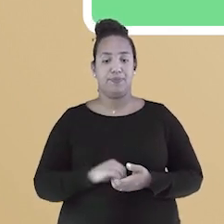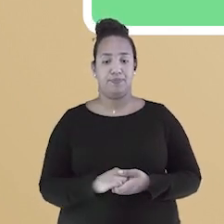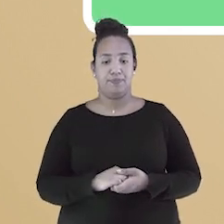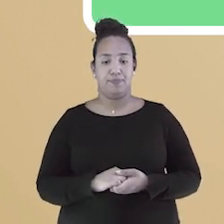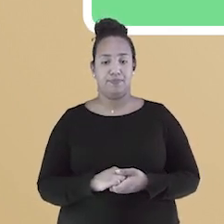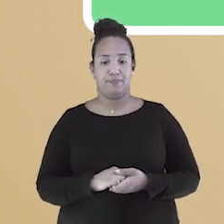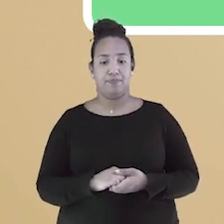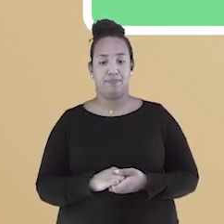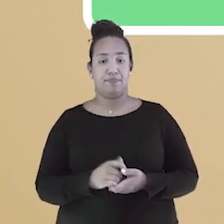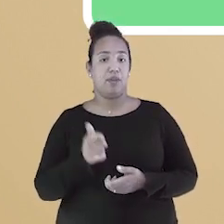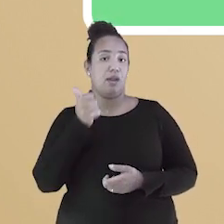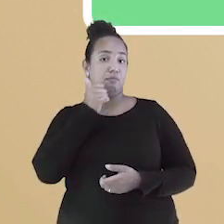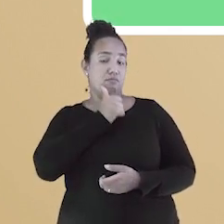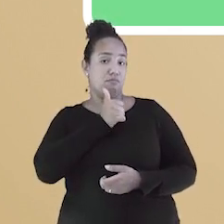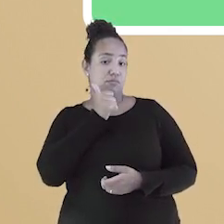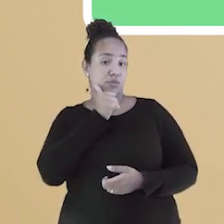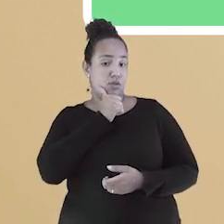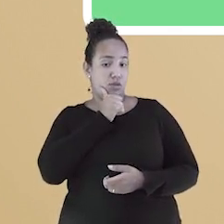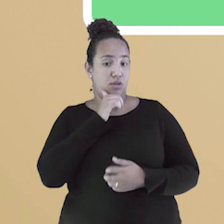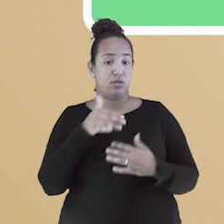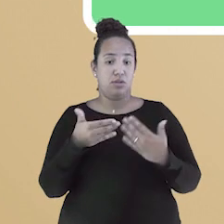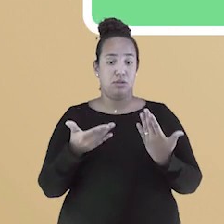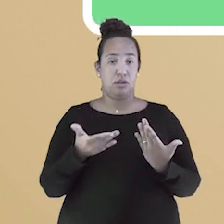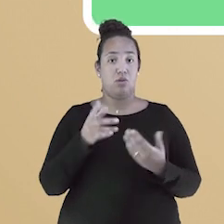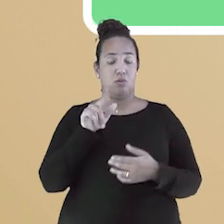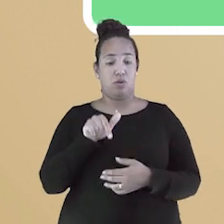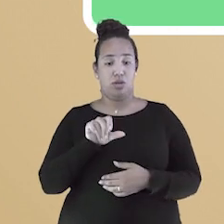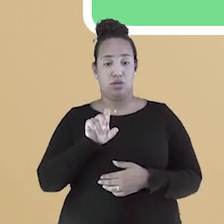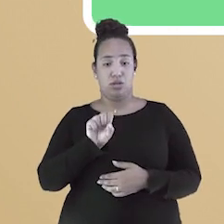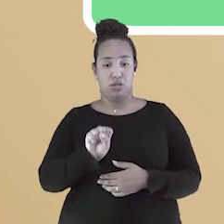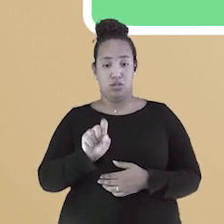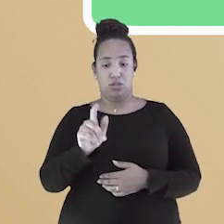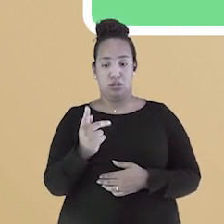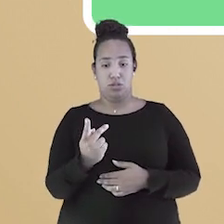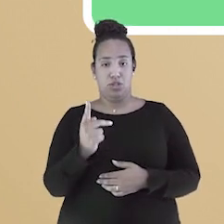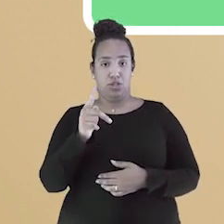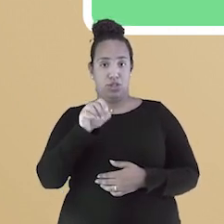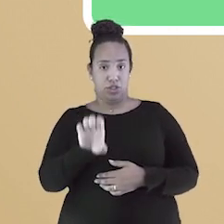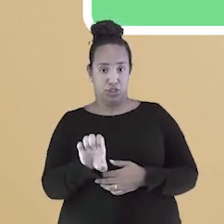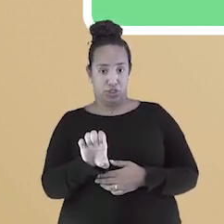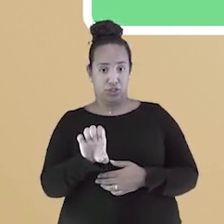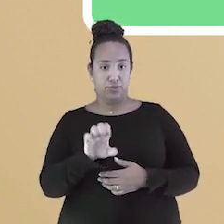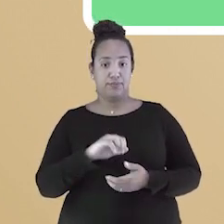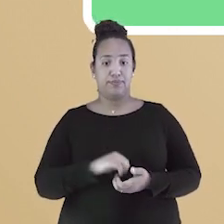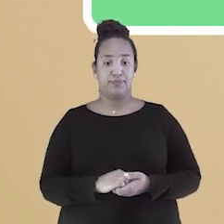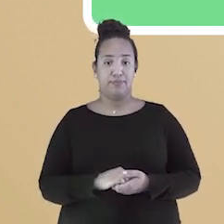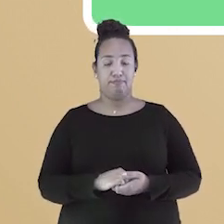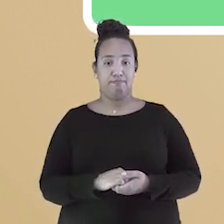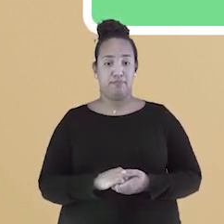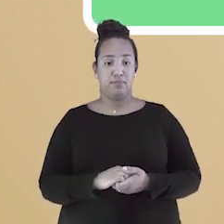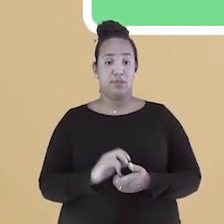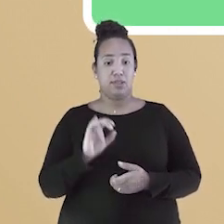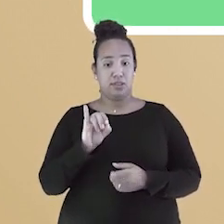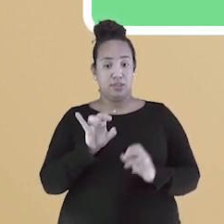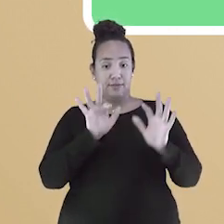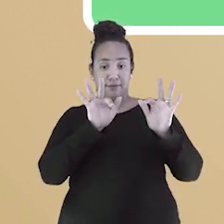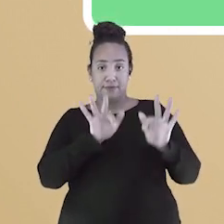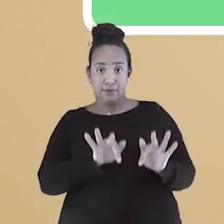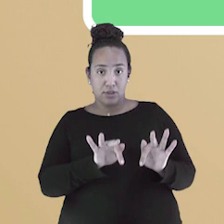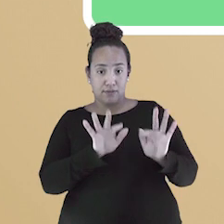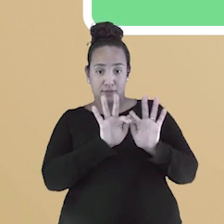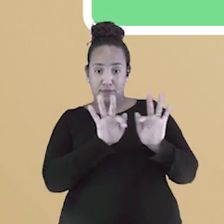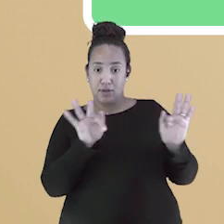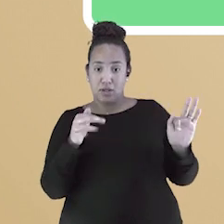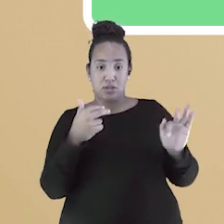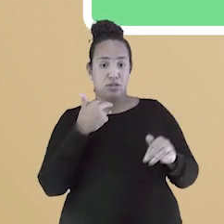dela. Portanto, o subject é she. Como está no final, não pode ser o her. Por isso usamos